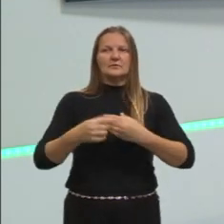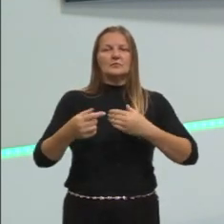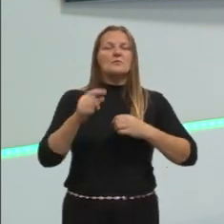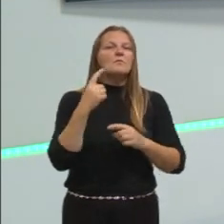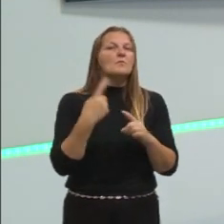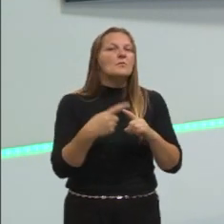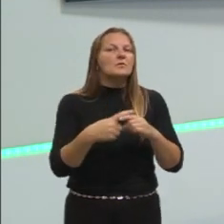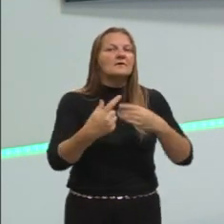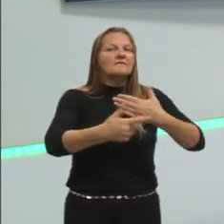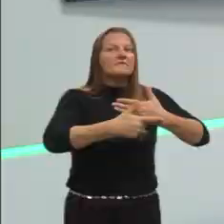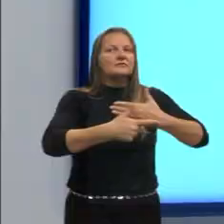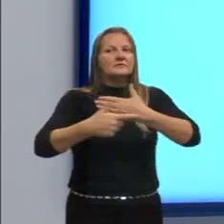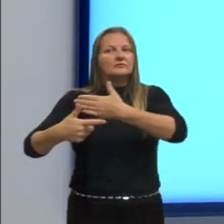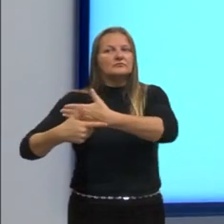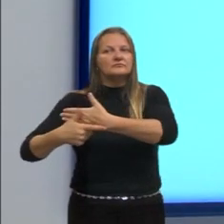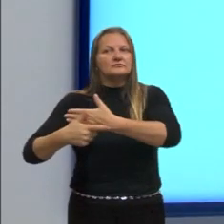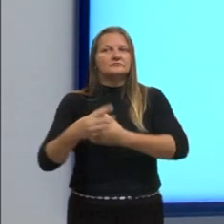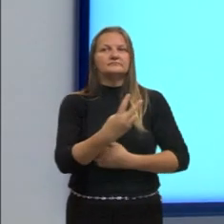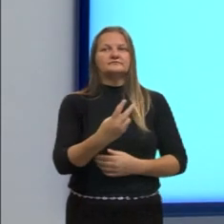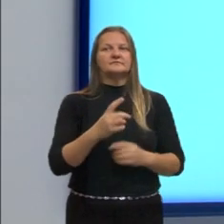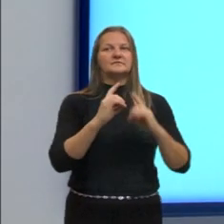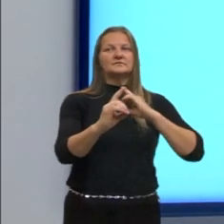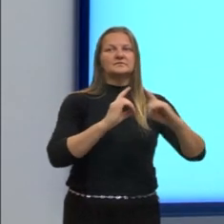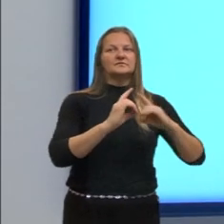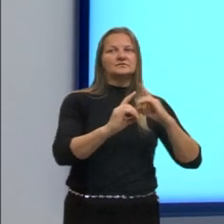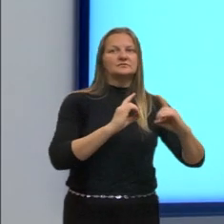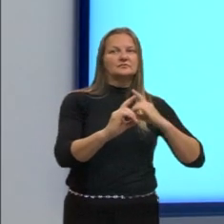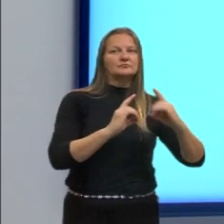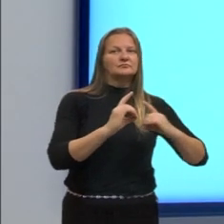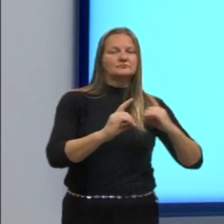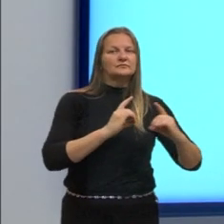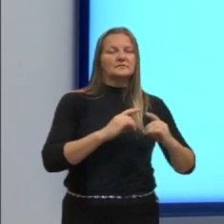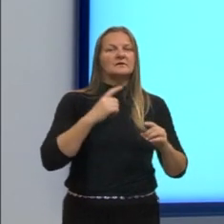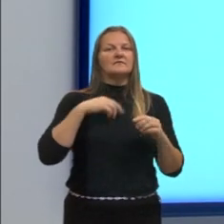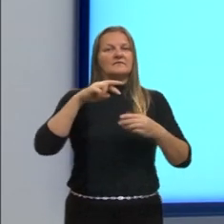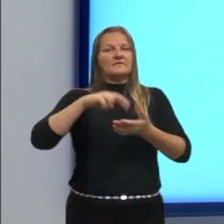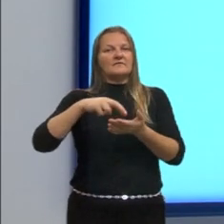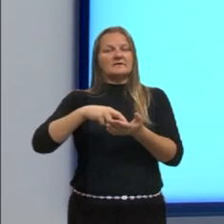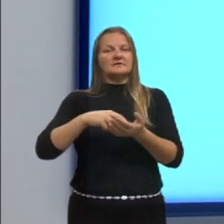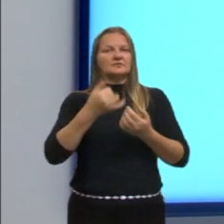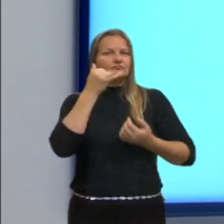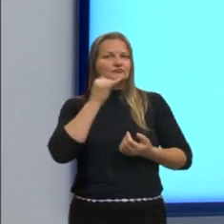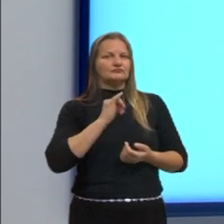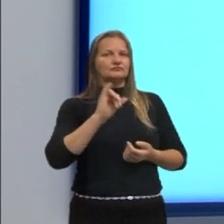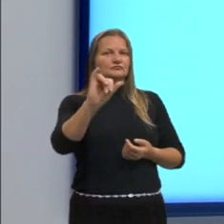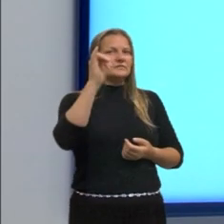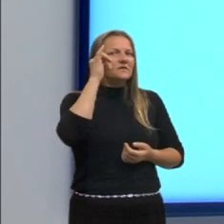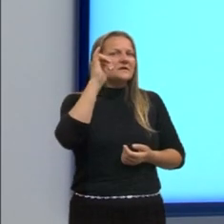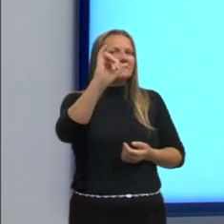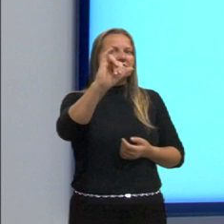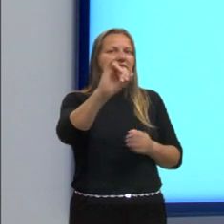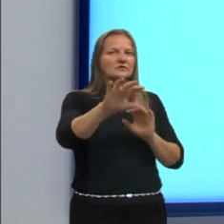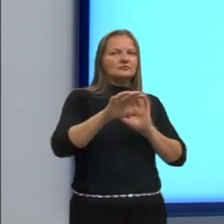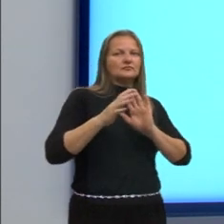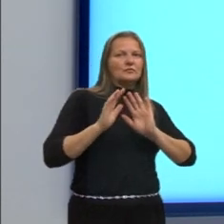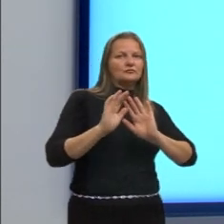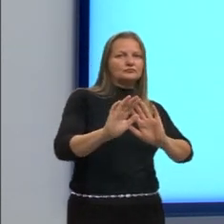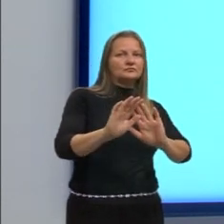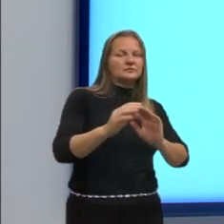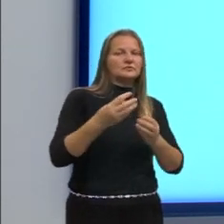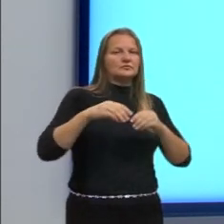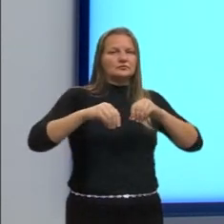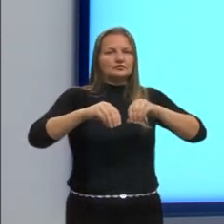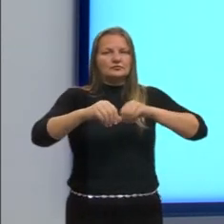a função as dinâmicas têm a realização de defesa no organismo tá transporte de